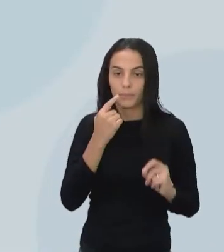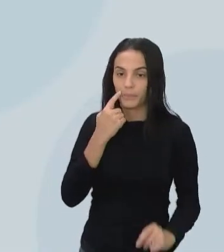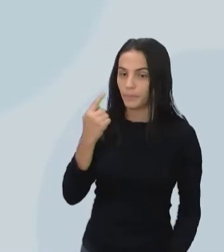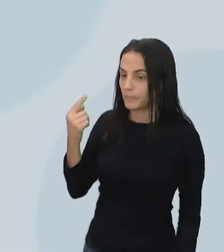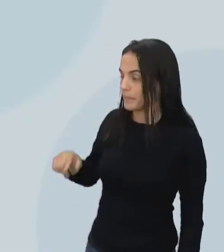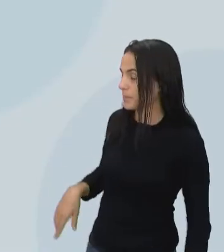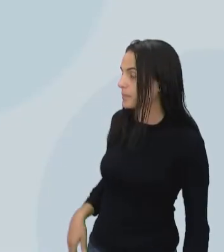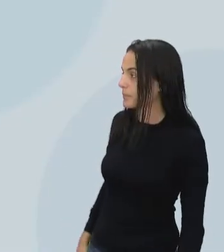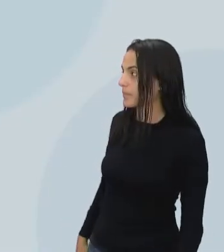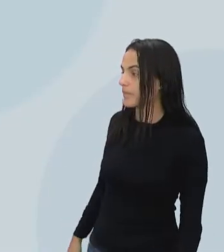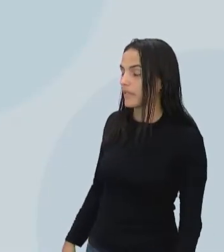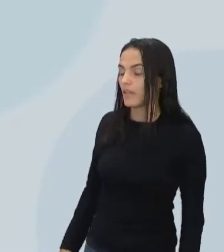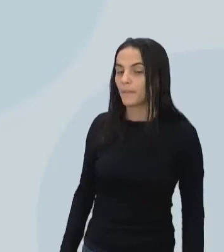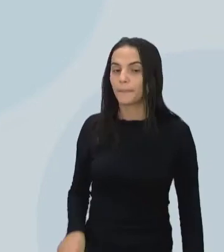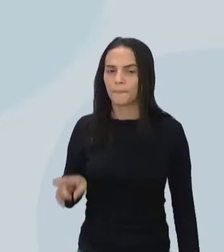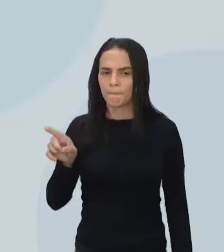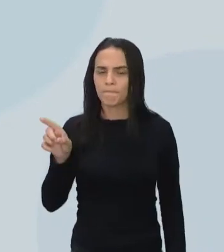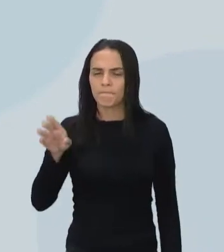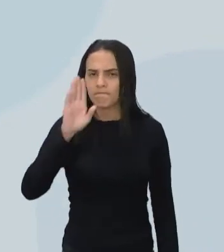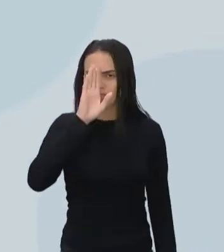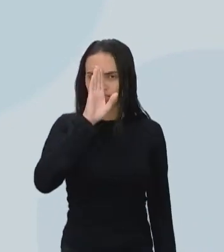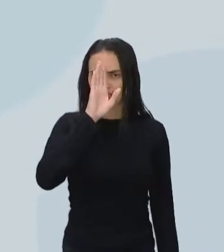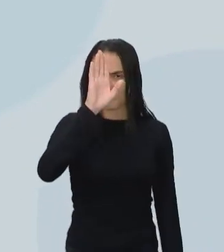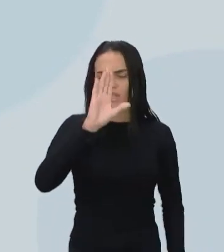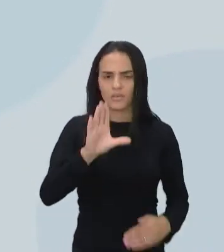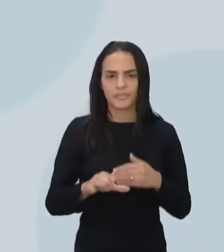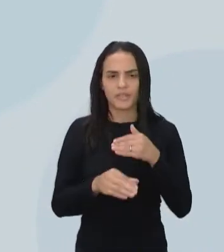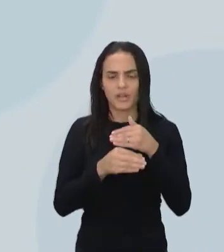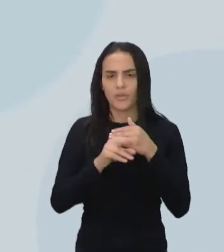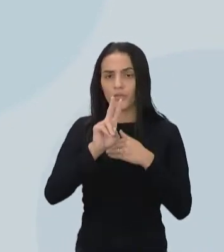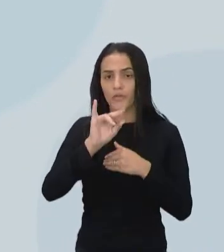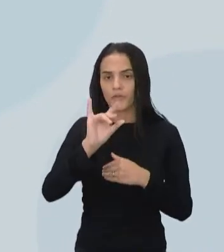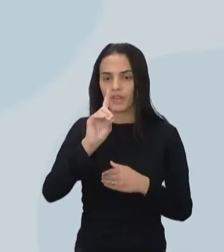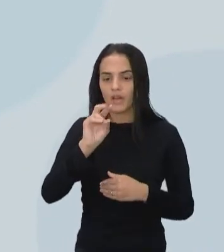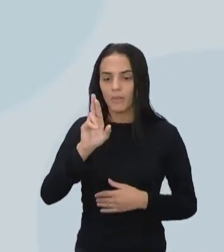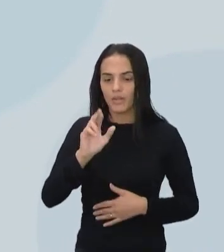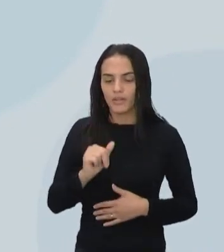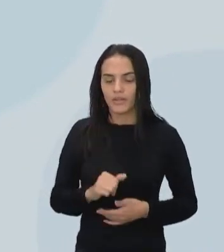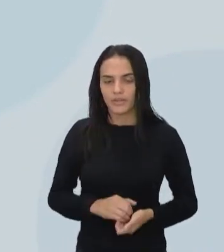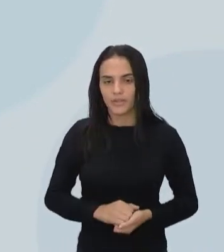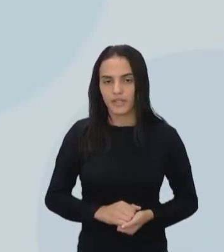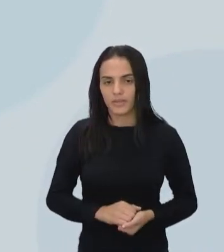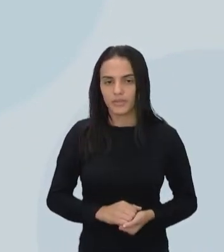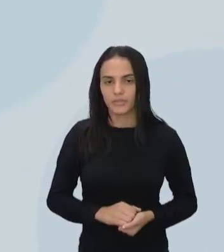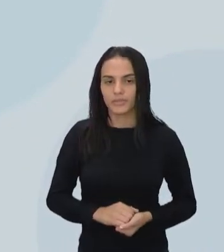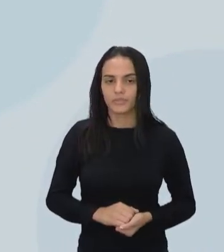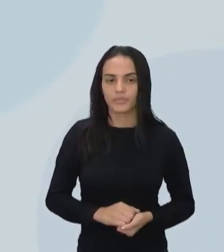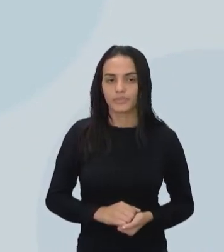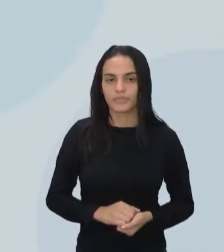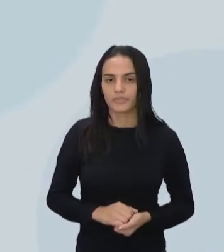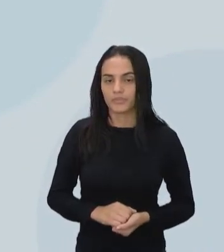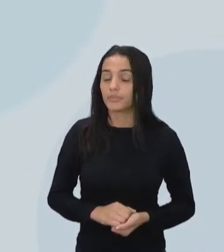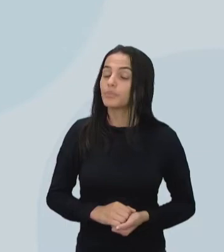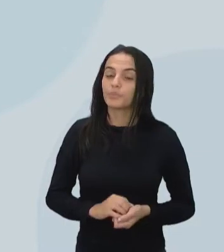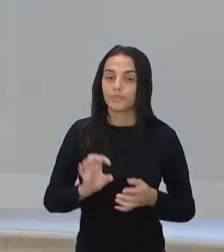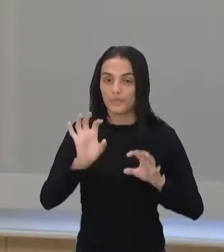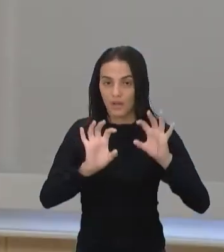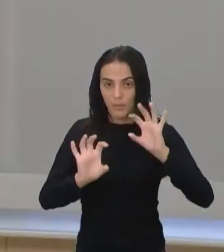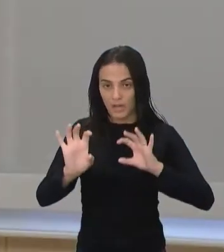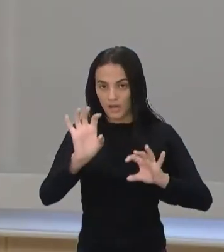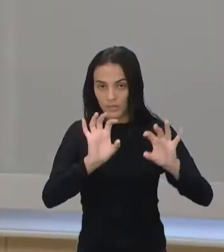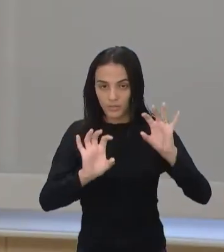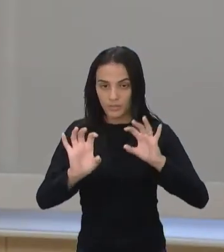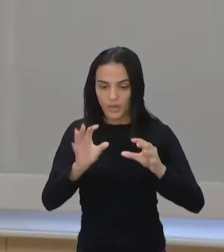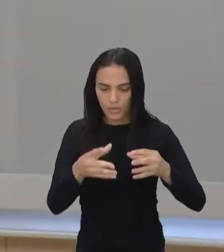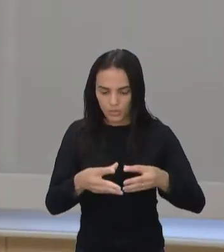estar, ele é o principal componente do vidro. Então, aquela região lá, ela é uma região onde o